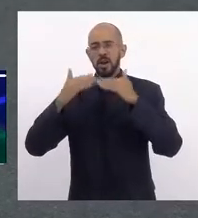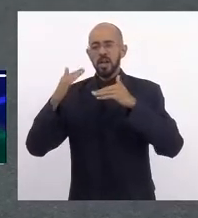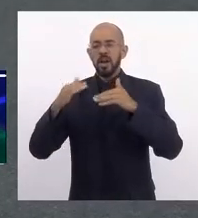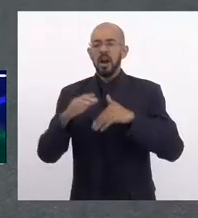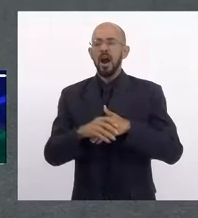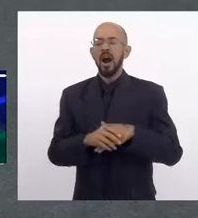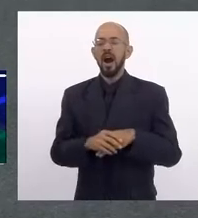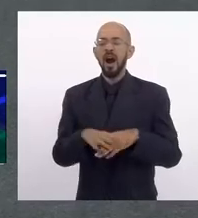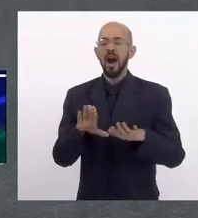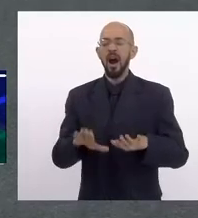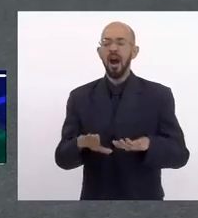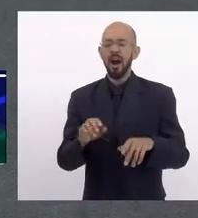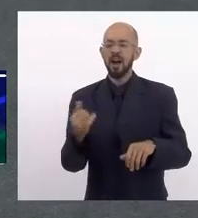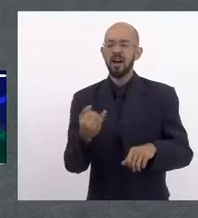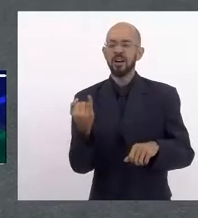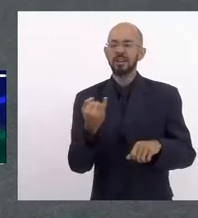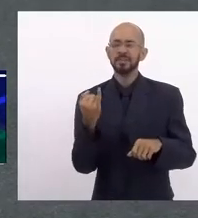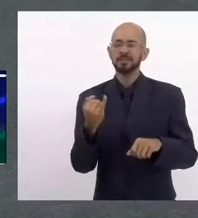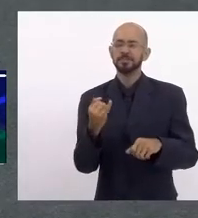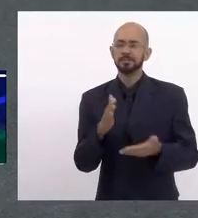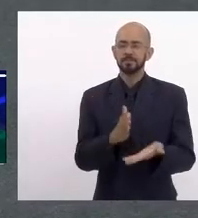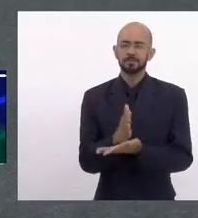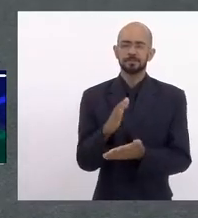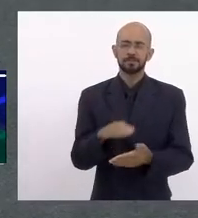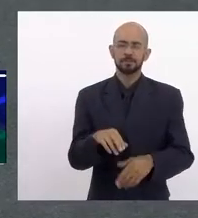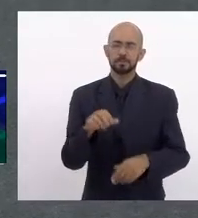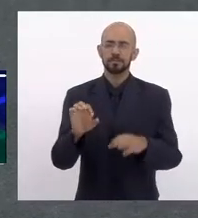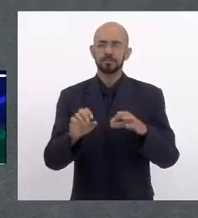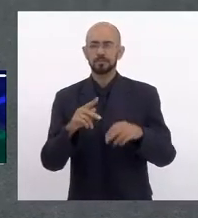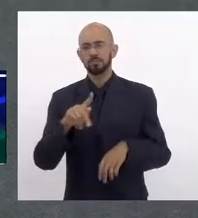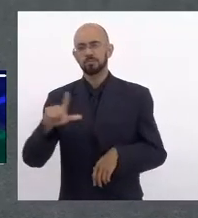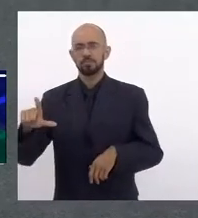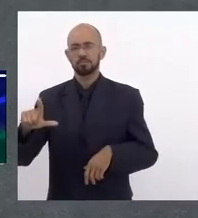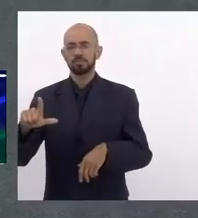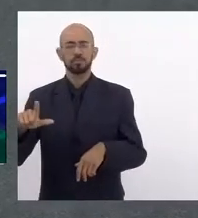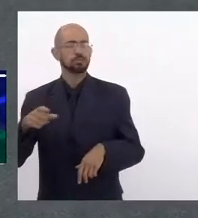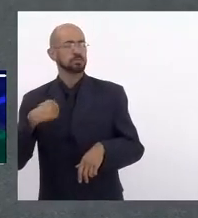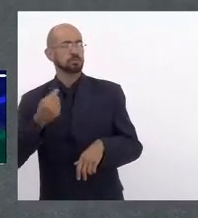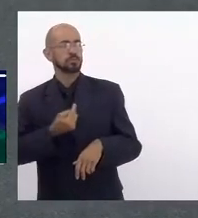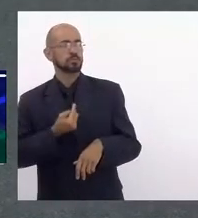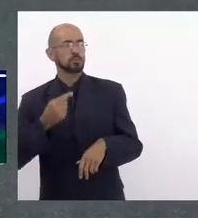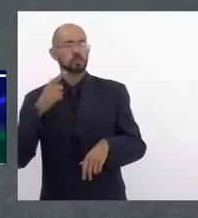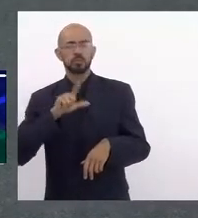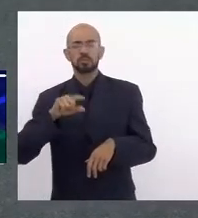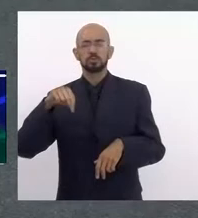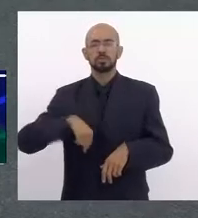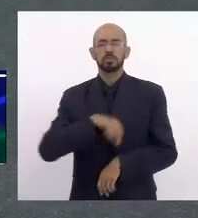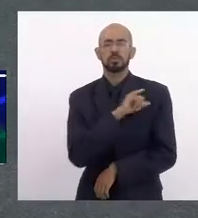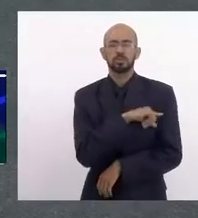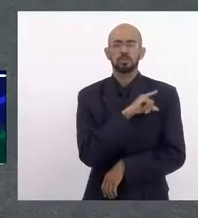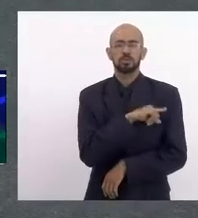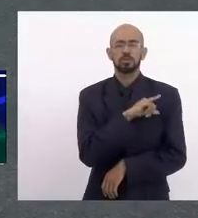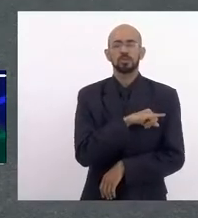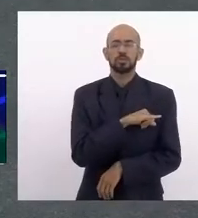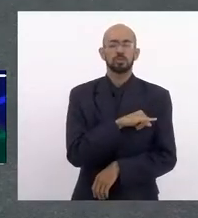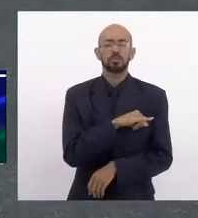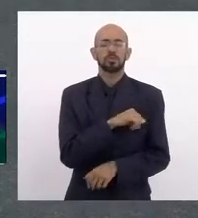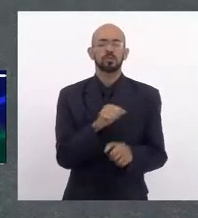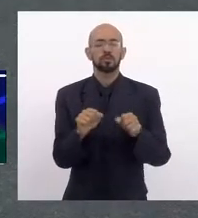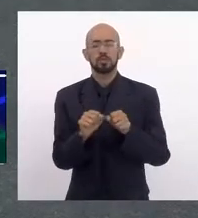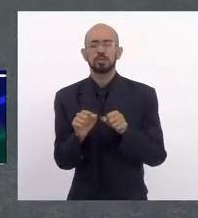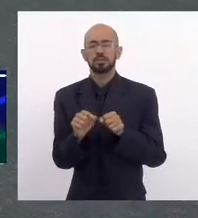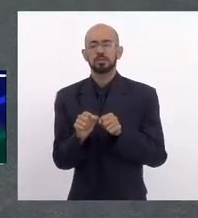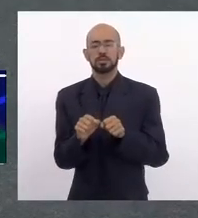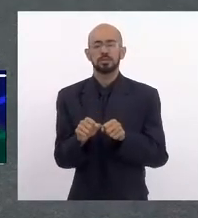de suma importância a aprovação desse projeto para que a gente possa, aqui dentro do Rio de Janeiro, trazer cada vez